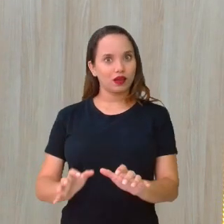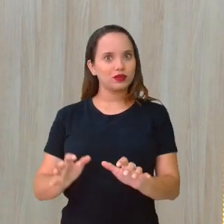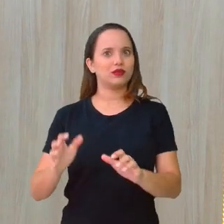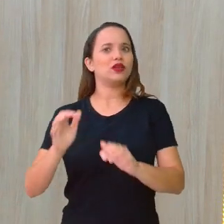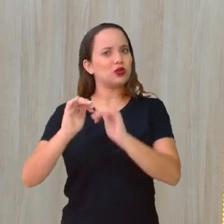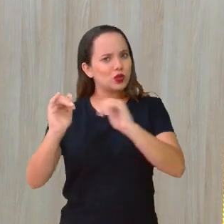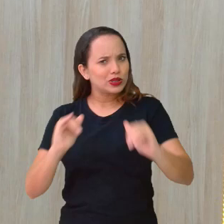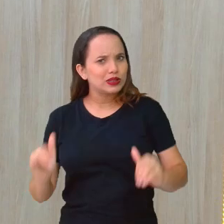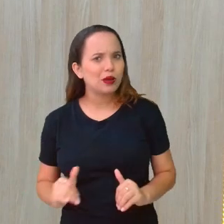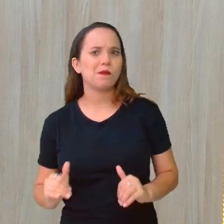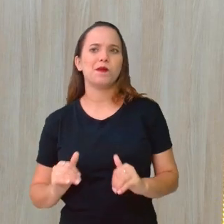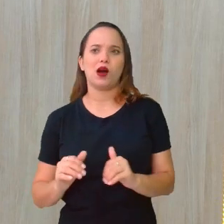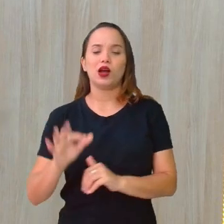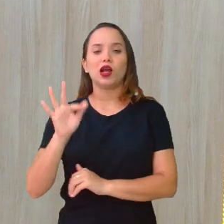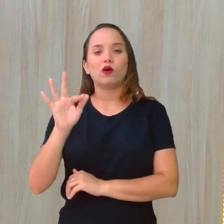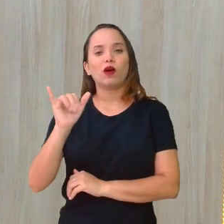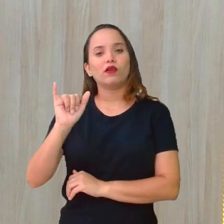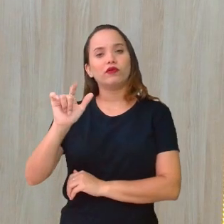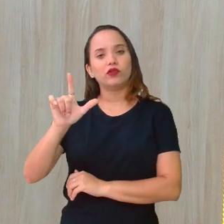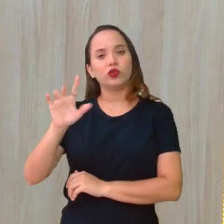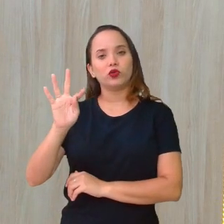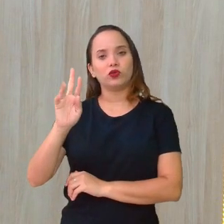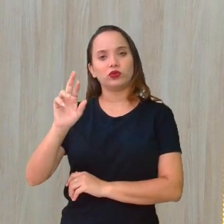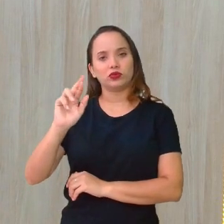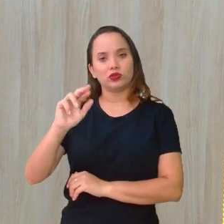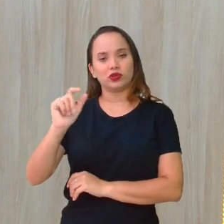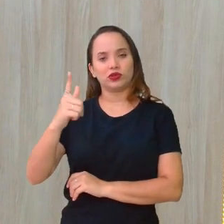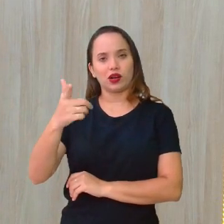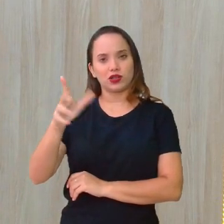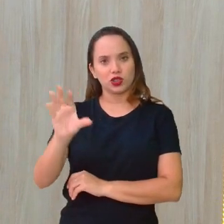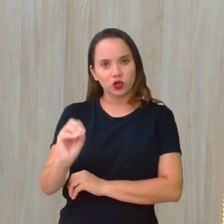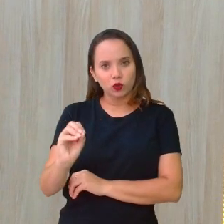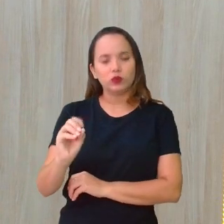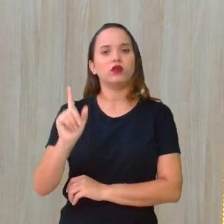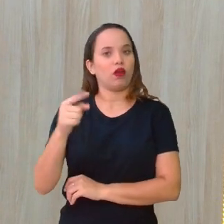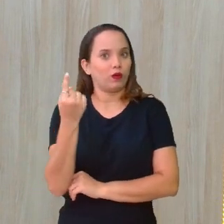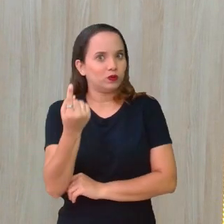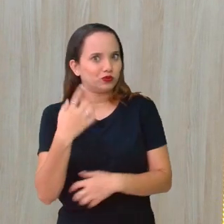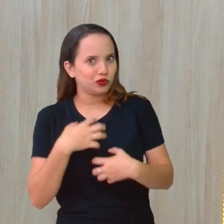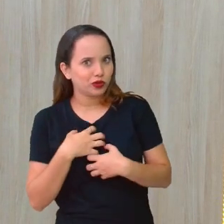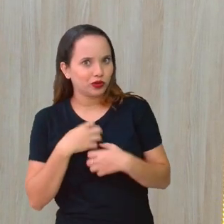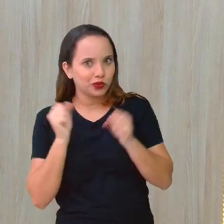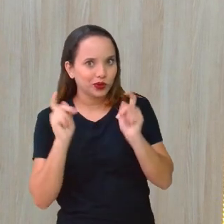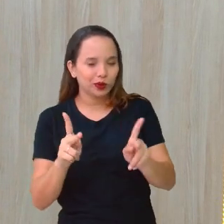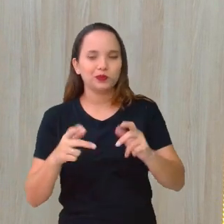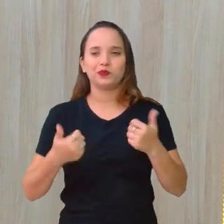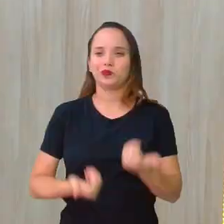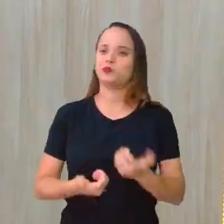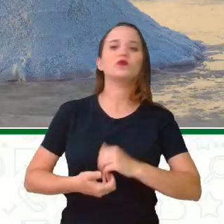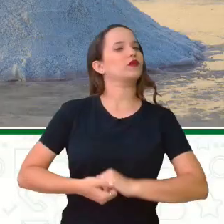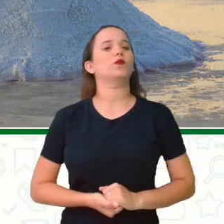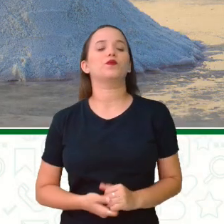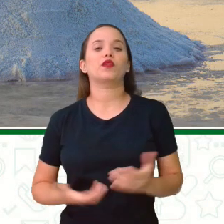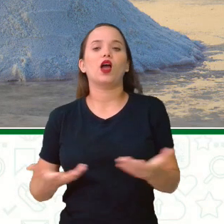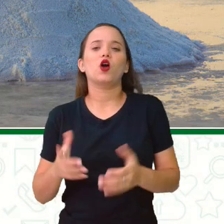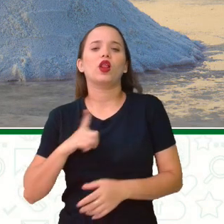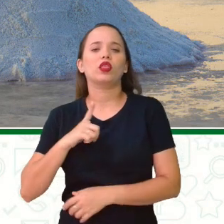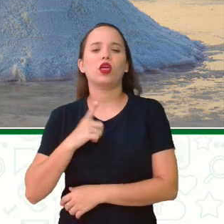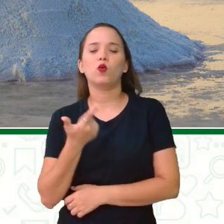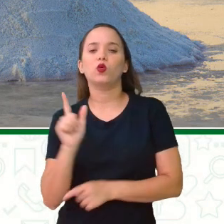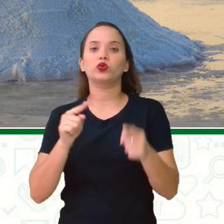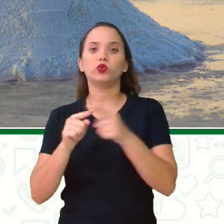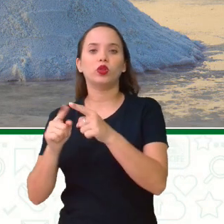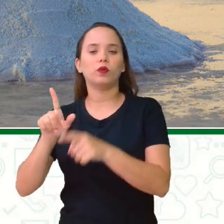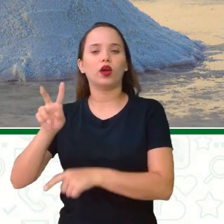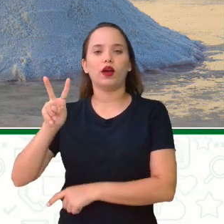fazer a filtração aí de uma parte, né, do modo de preparo do munguzá. Vê que legal. Na evaporação, o que